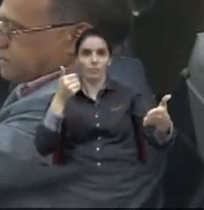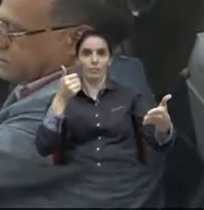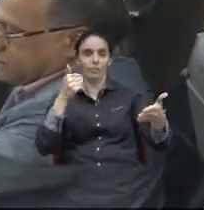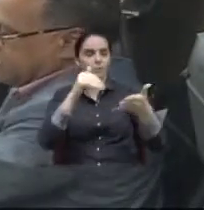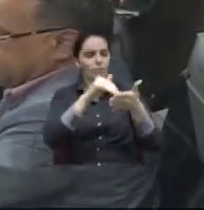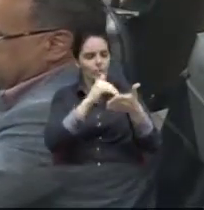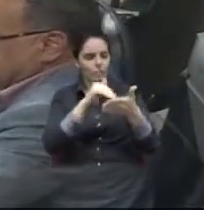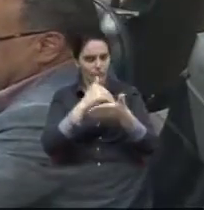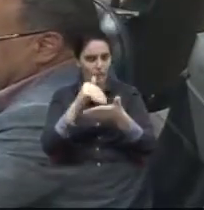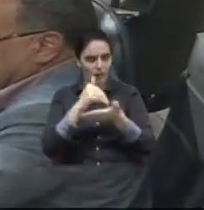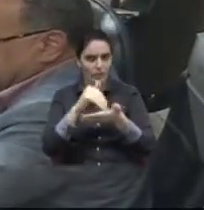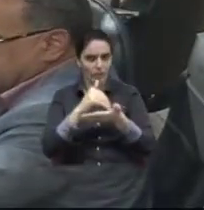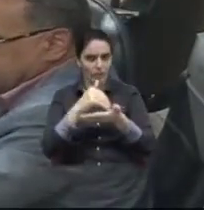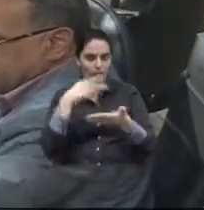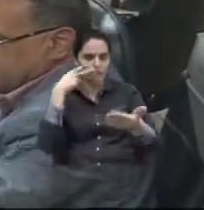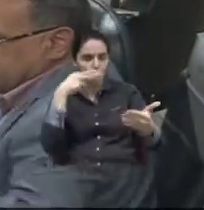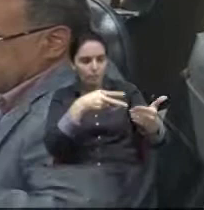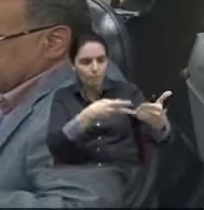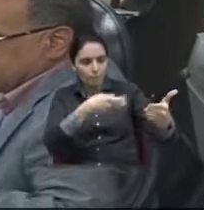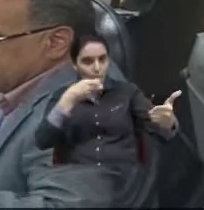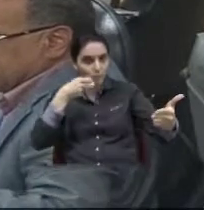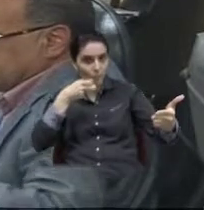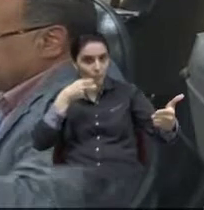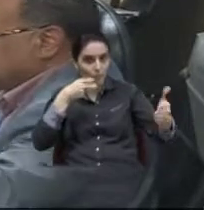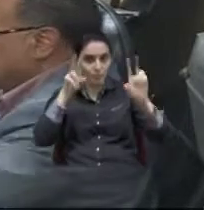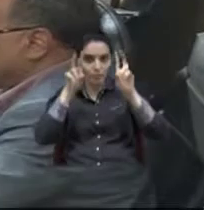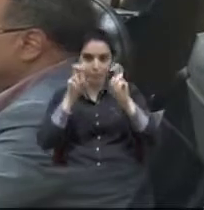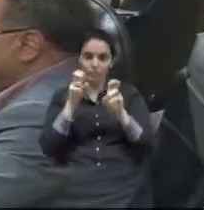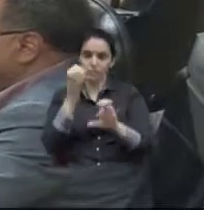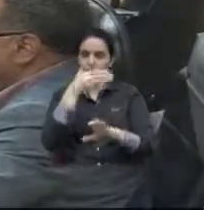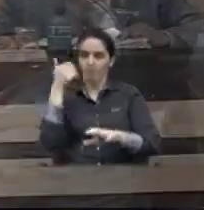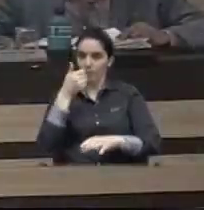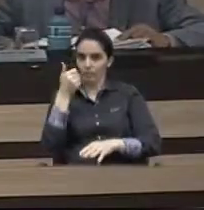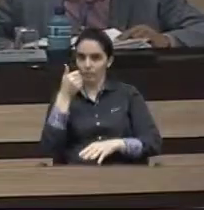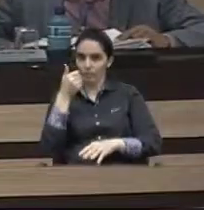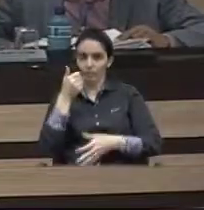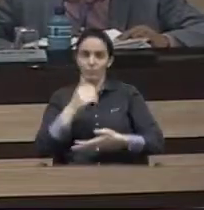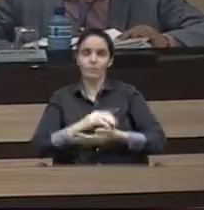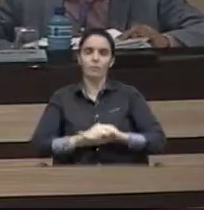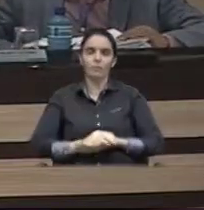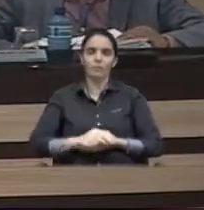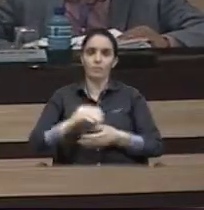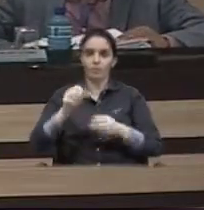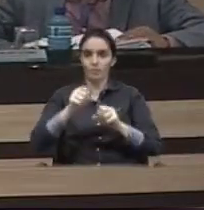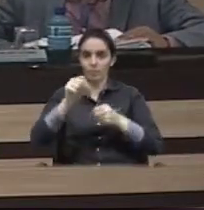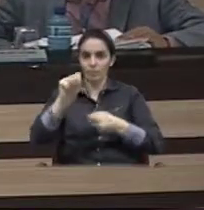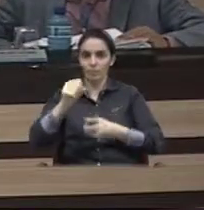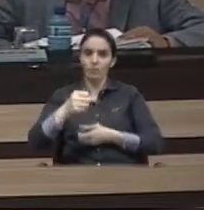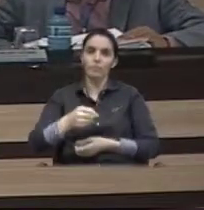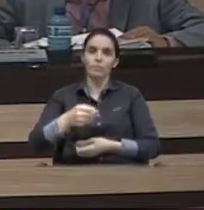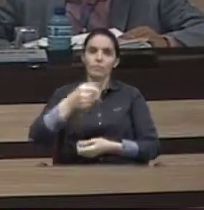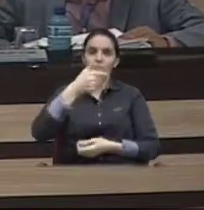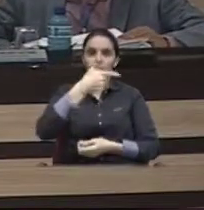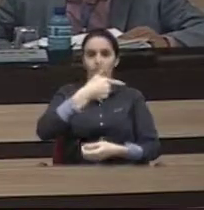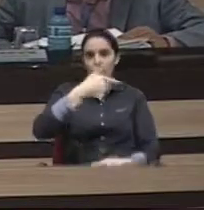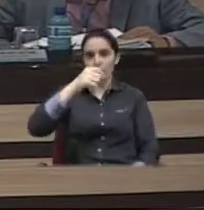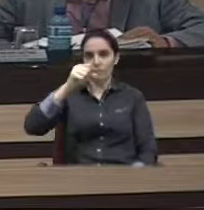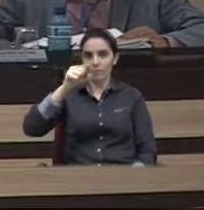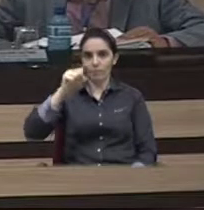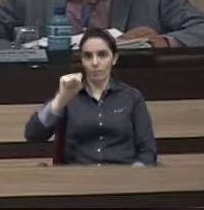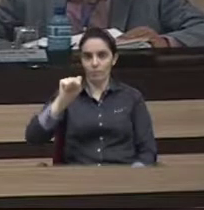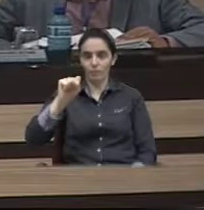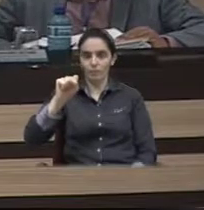secretarias municipais e autarquias que compõem o Poder Executivo Municipal. Ofícios de número